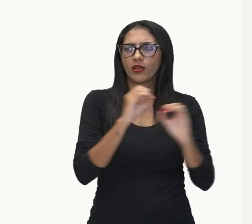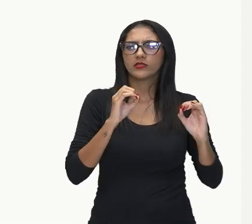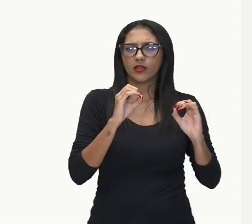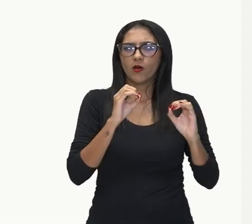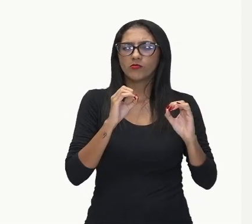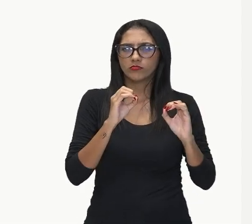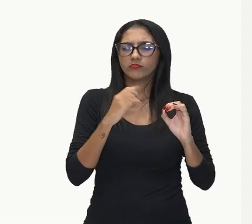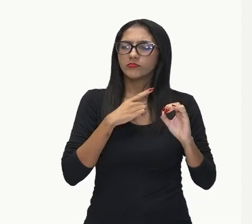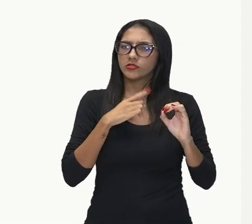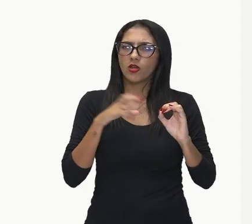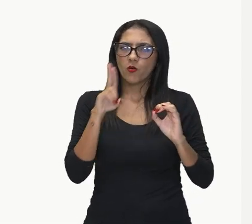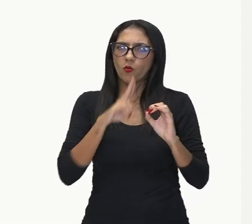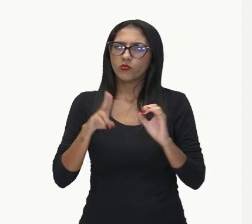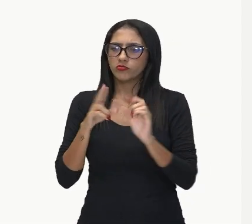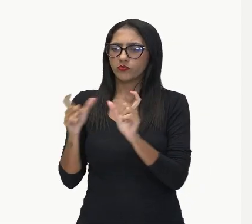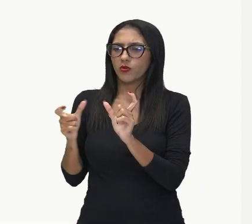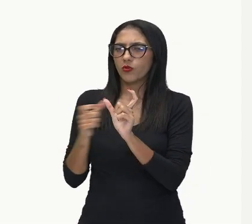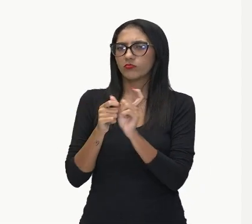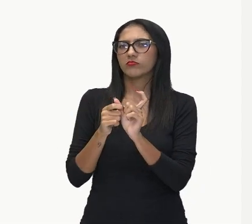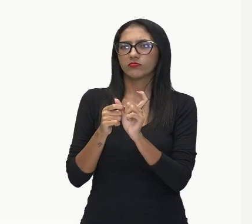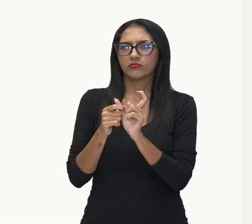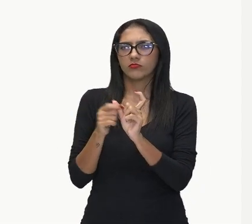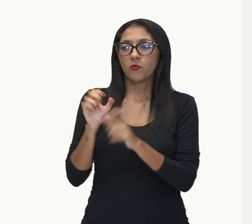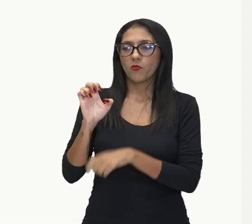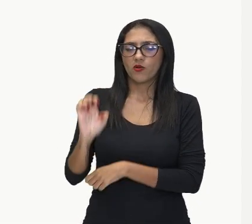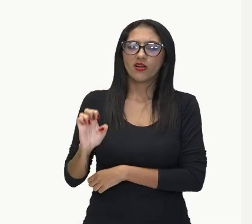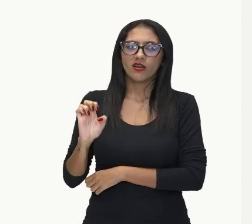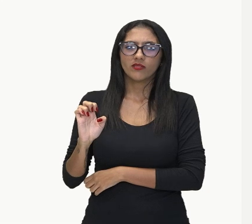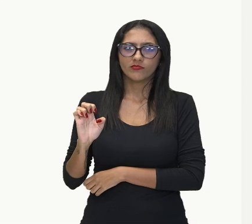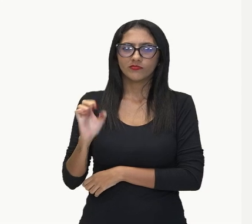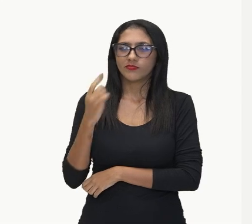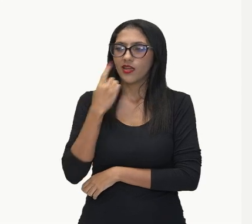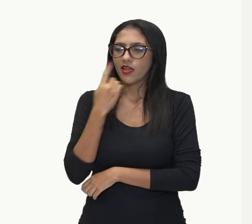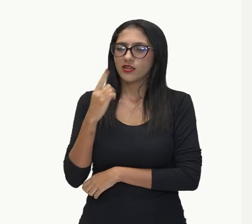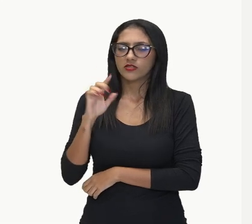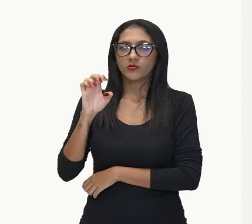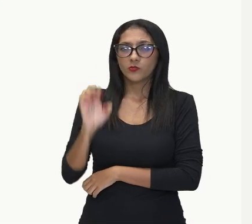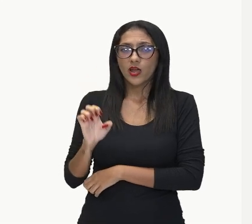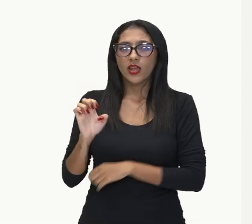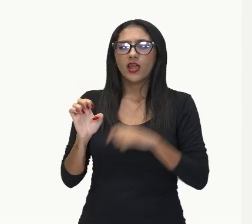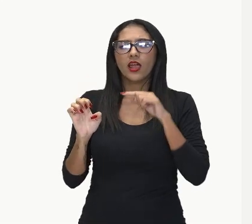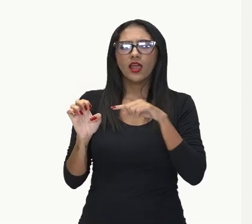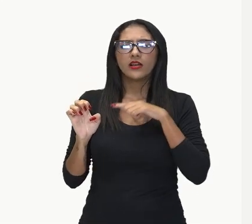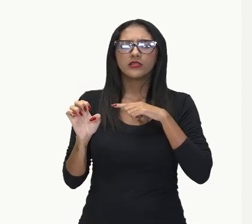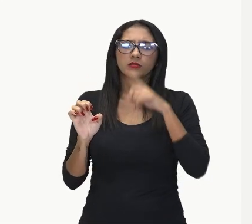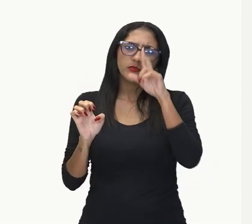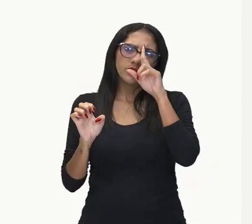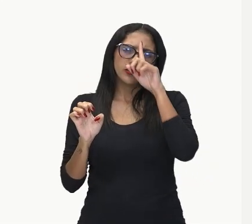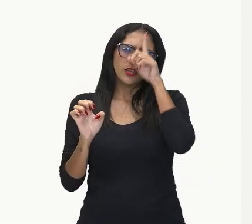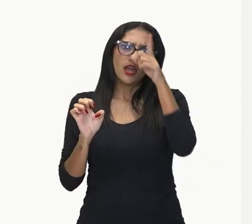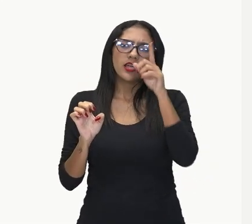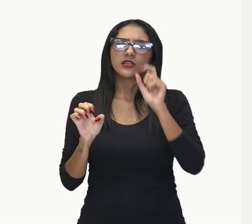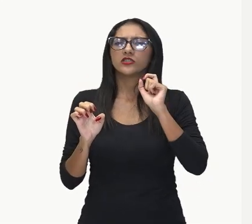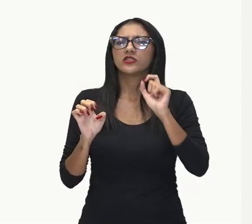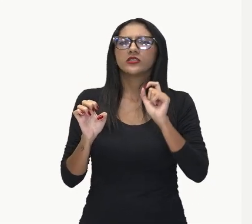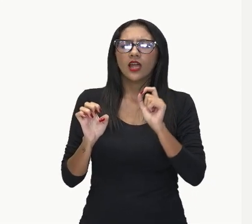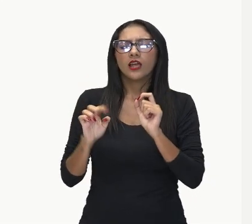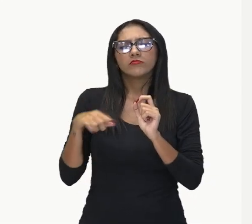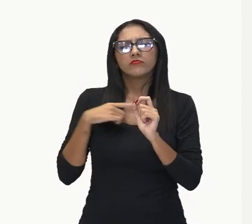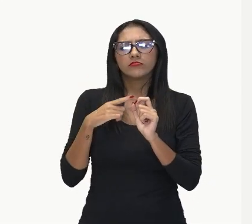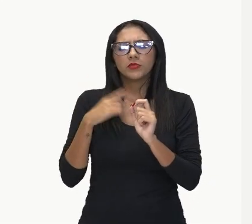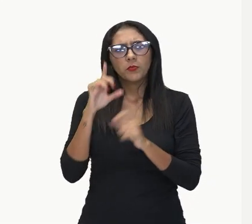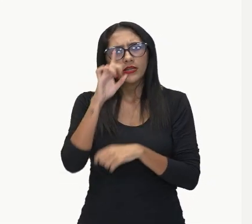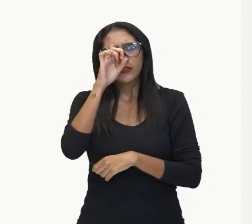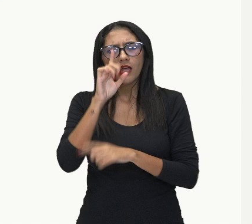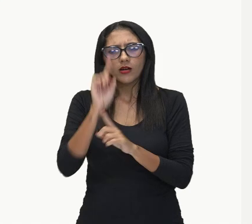Conjunção e. Essa conjunção e traz para a gente uma ideia de adição, pessoal, de